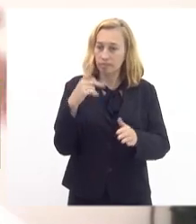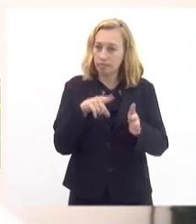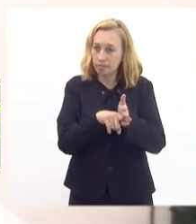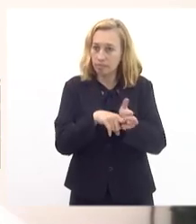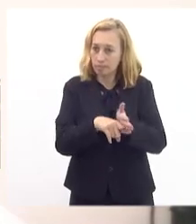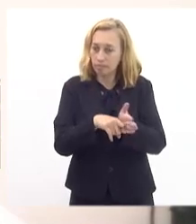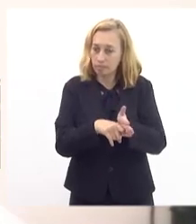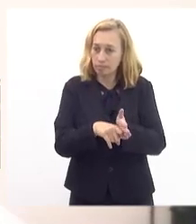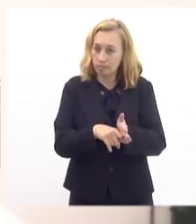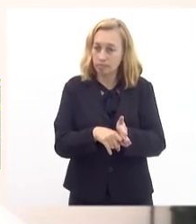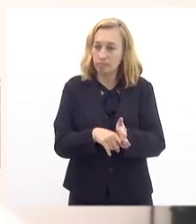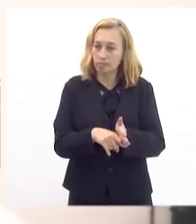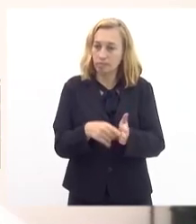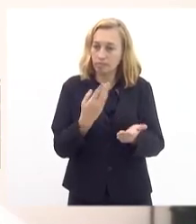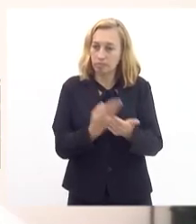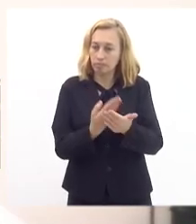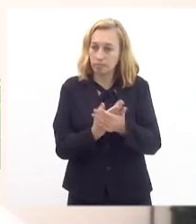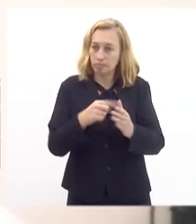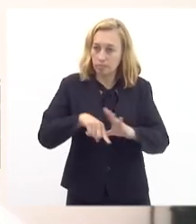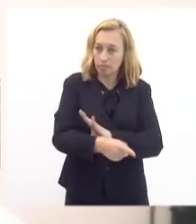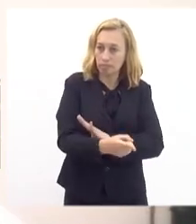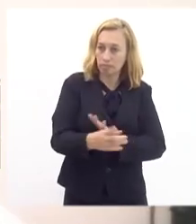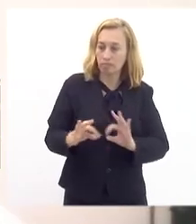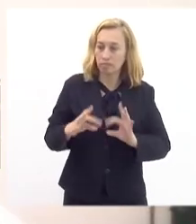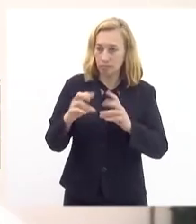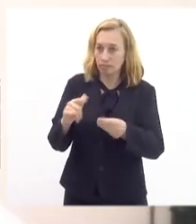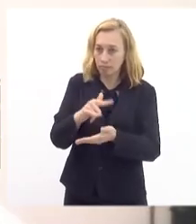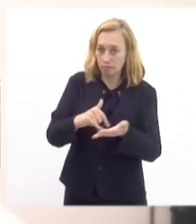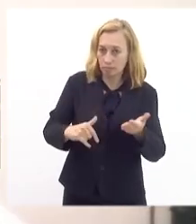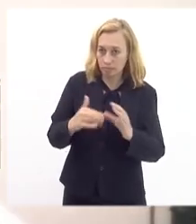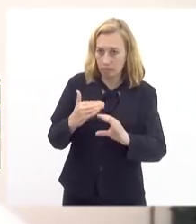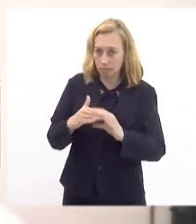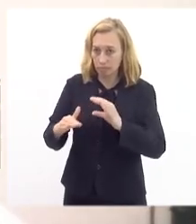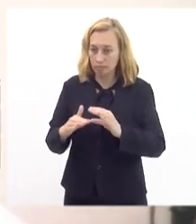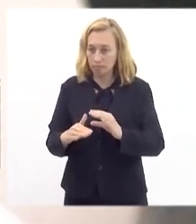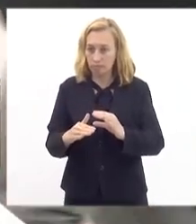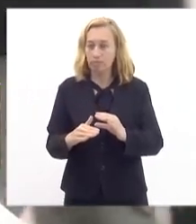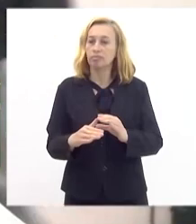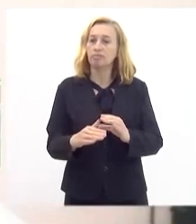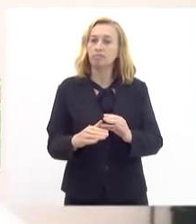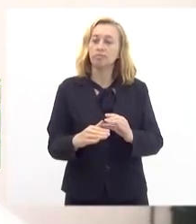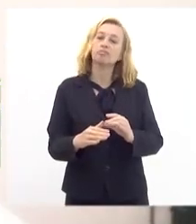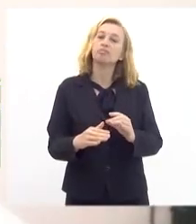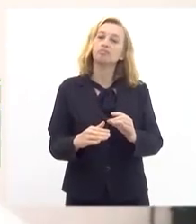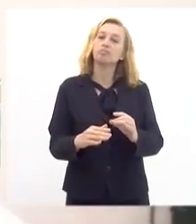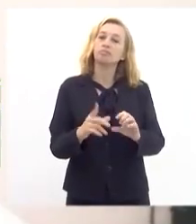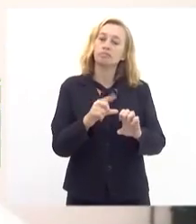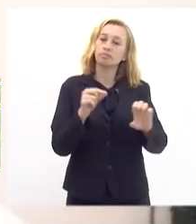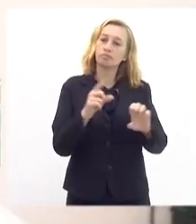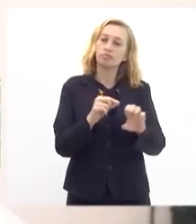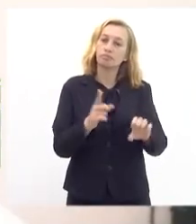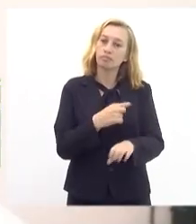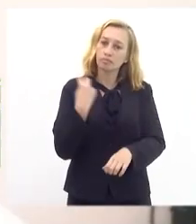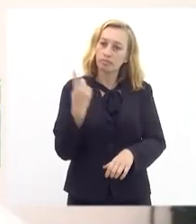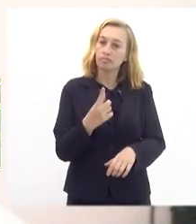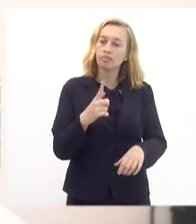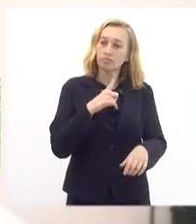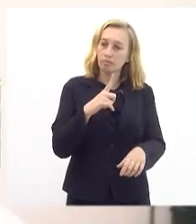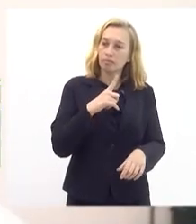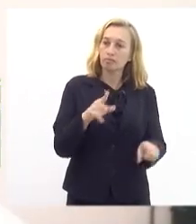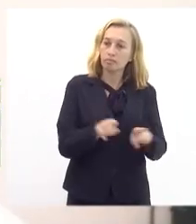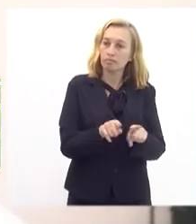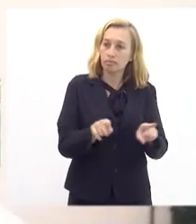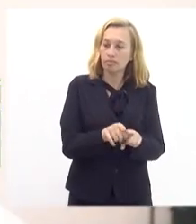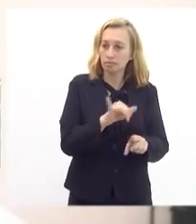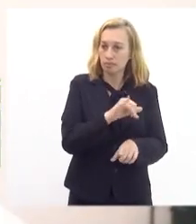que ao disponibilizar todos os documentos a respeito do empreendimento a sociedade civil também tem essa capacidade arraiar é